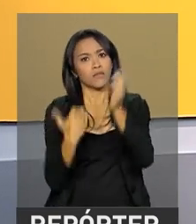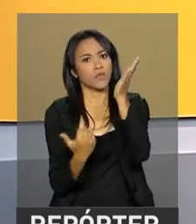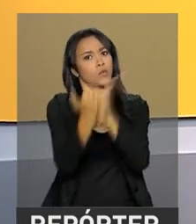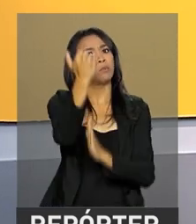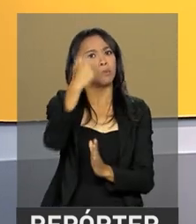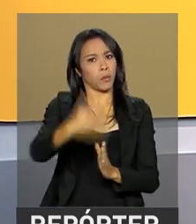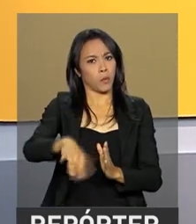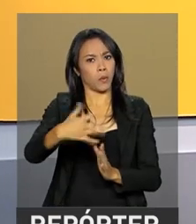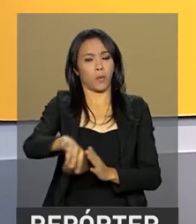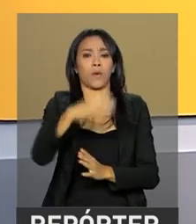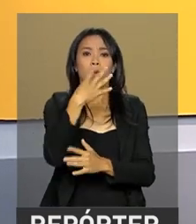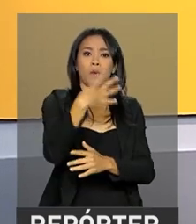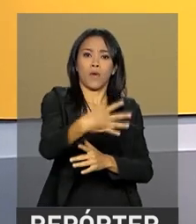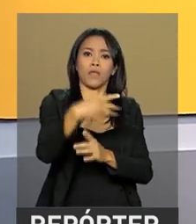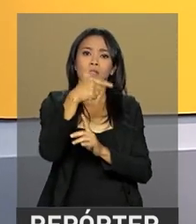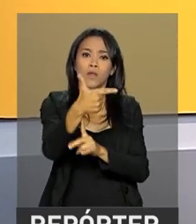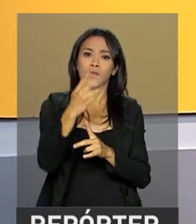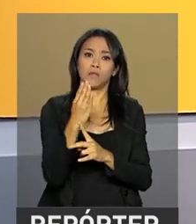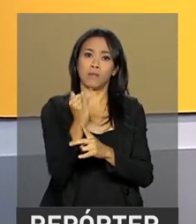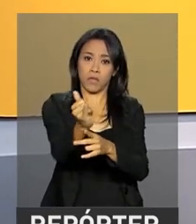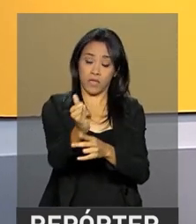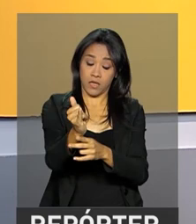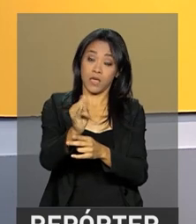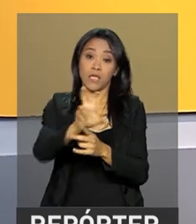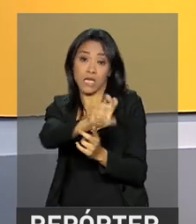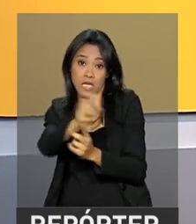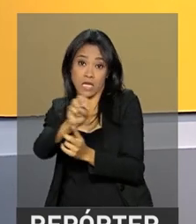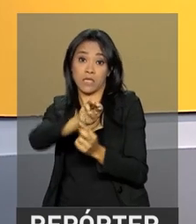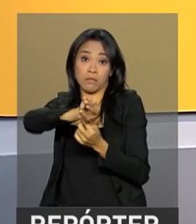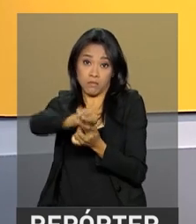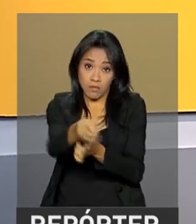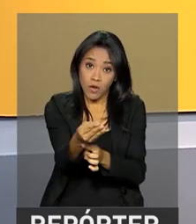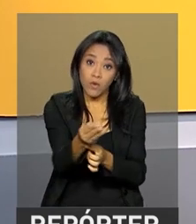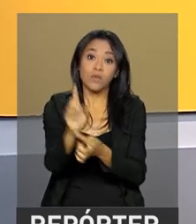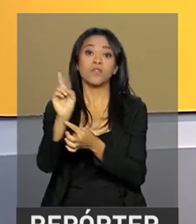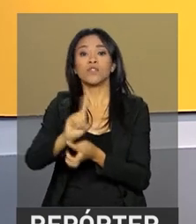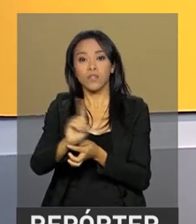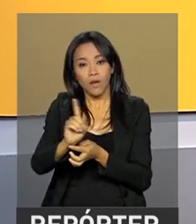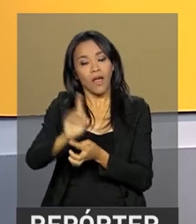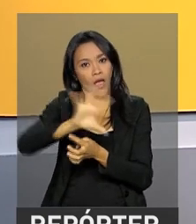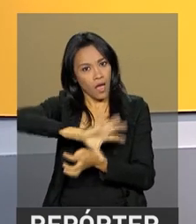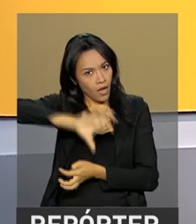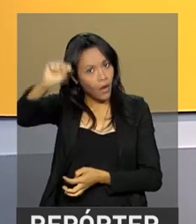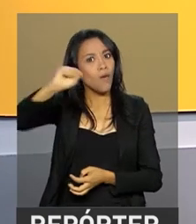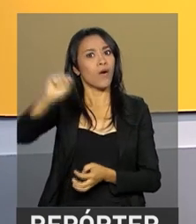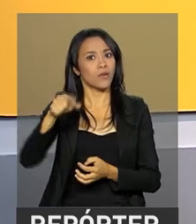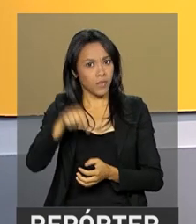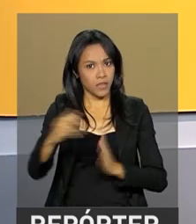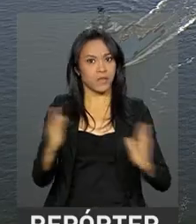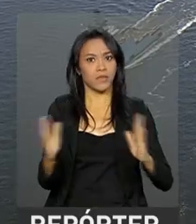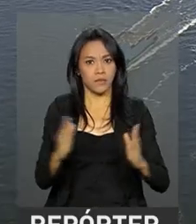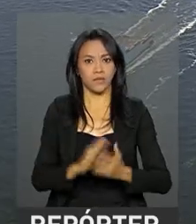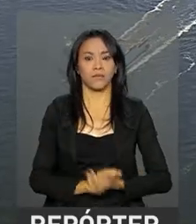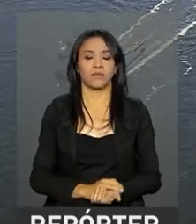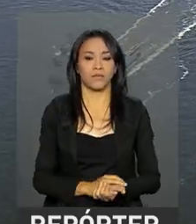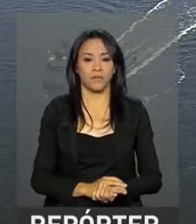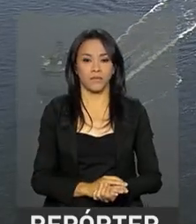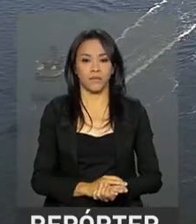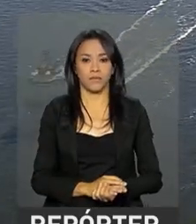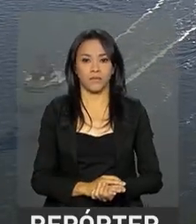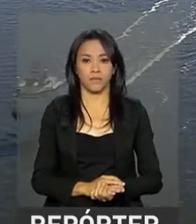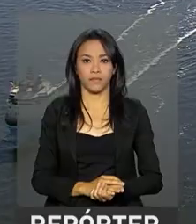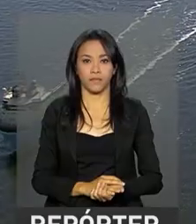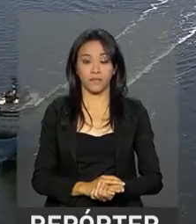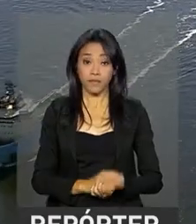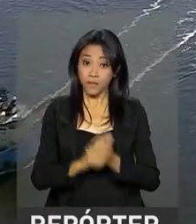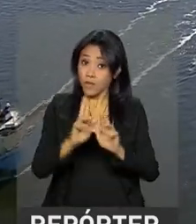de 42 bilhões e meio de Dólares também recorde para o período